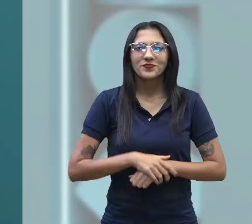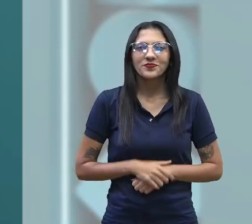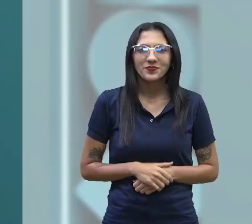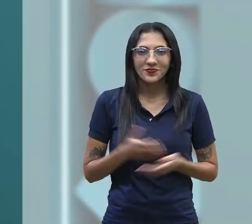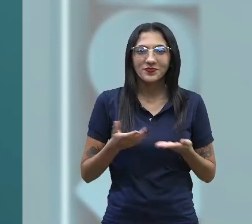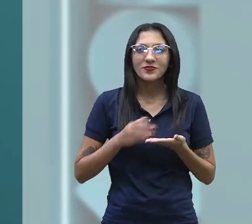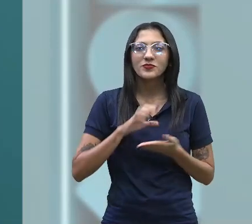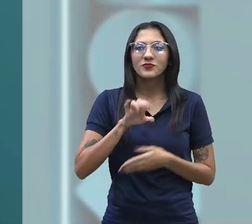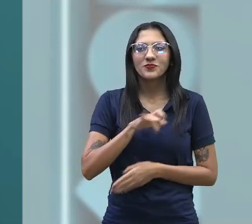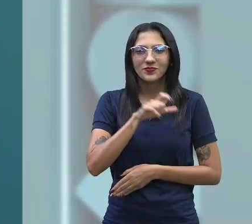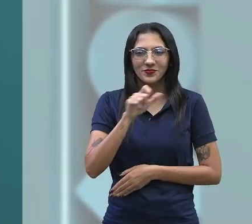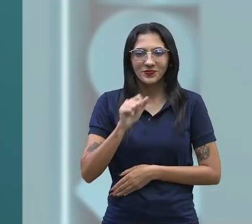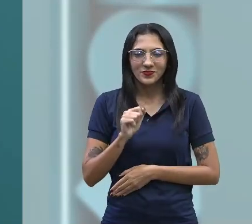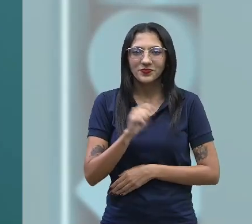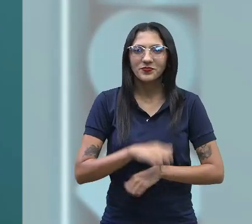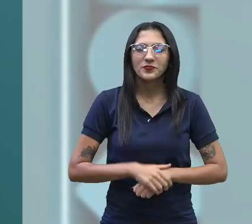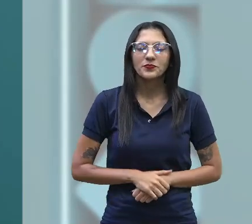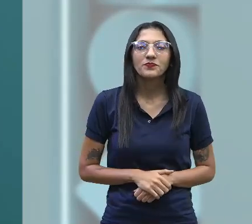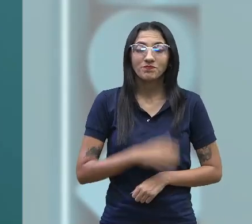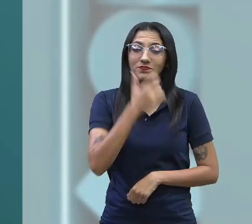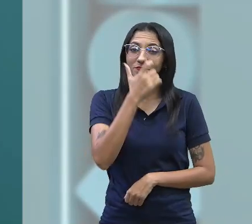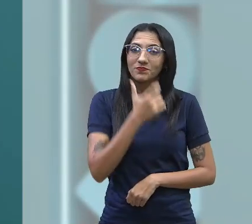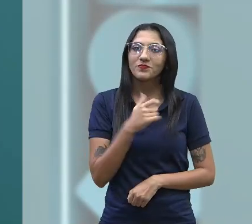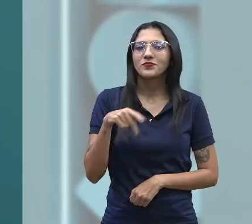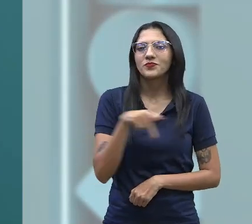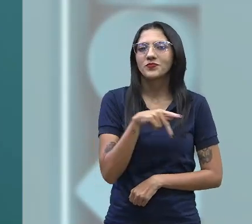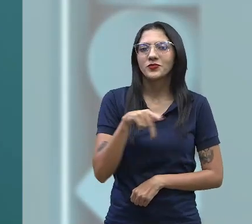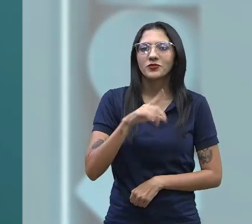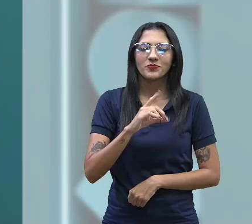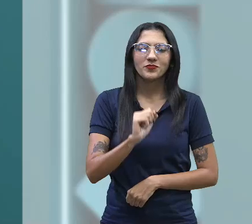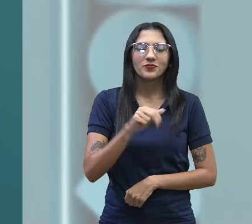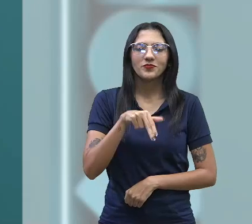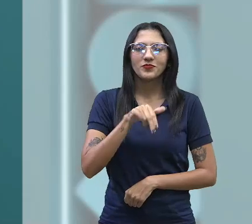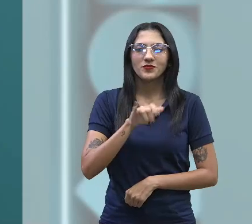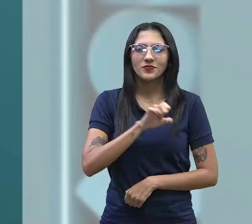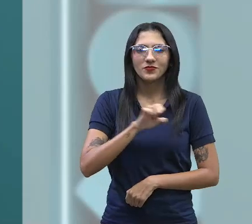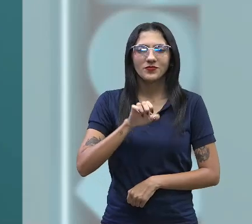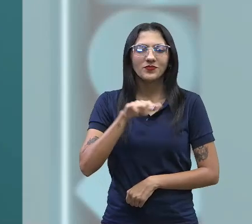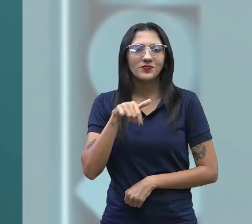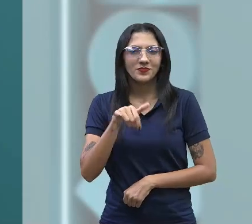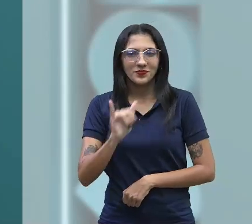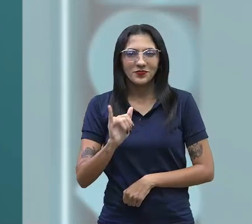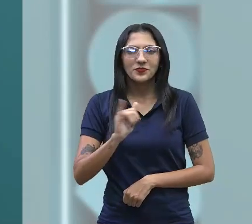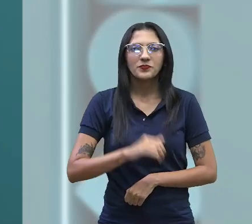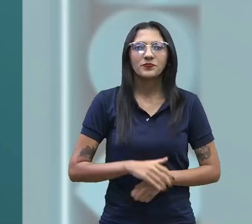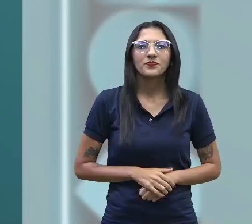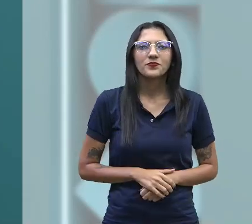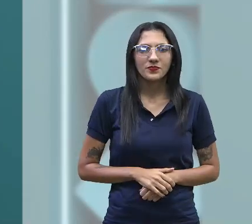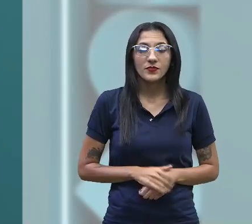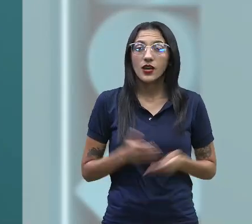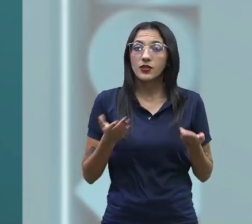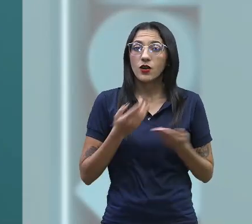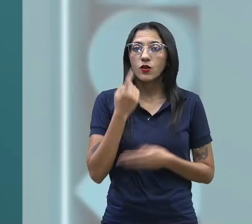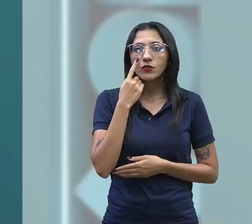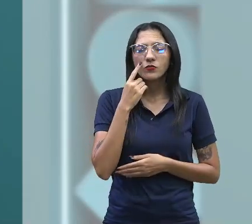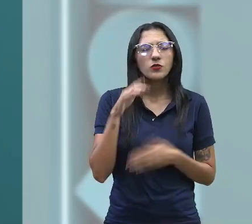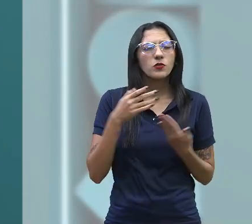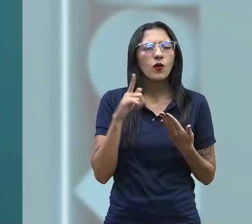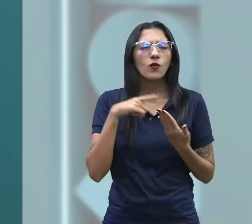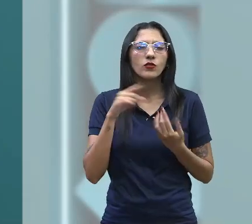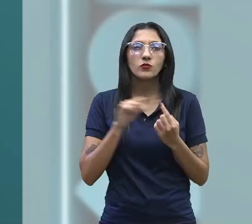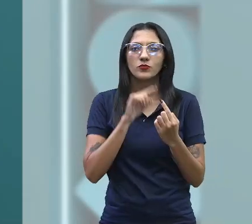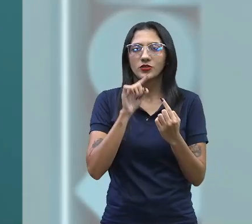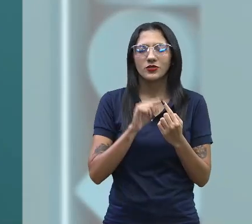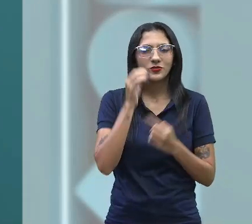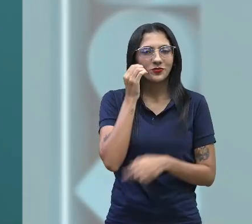nosso componente. Eu sou a professora Daniele Costa e agora vamos conhecer o